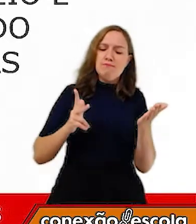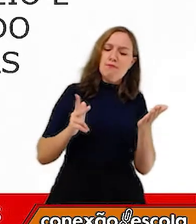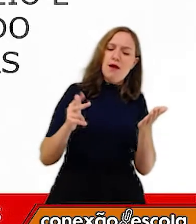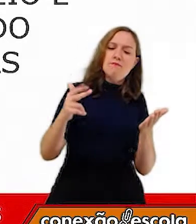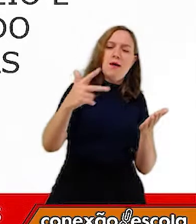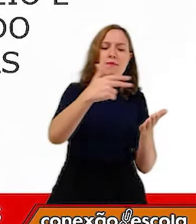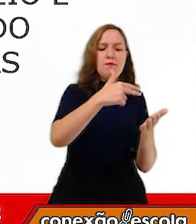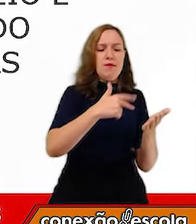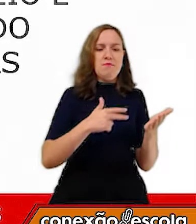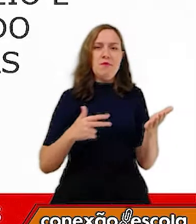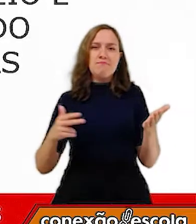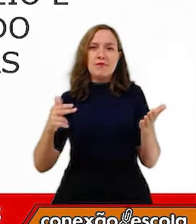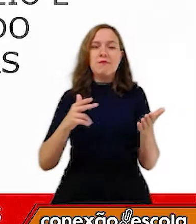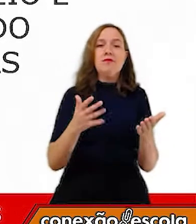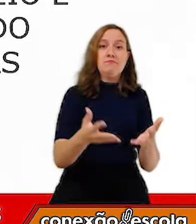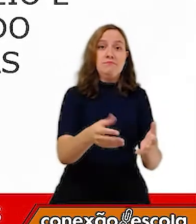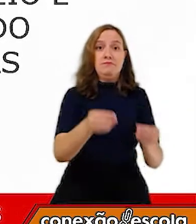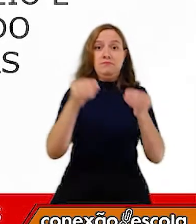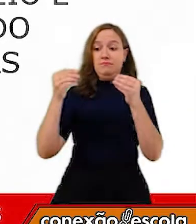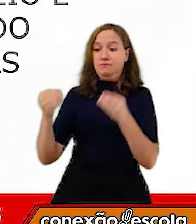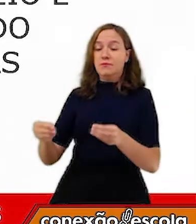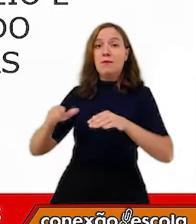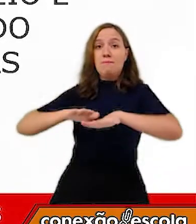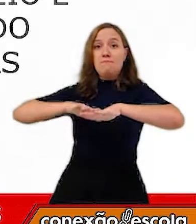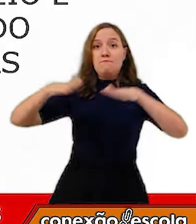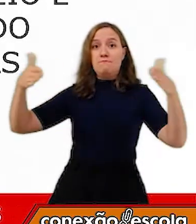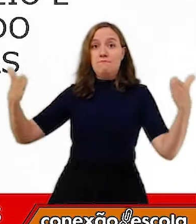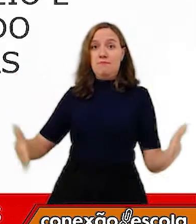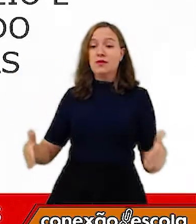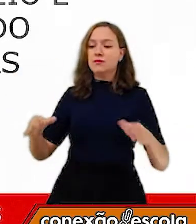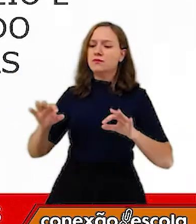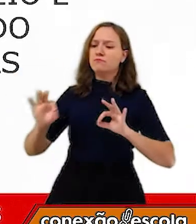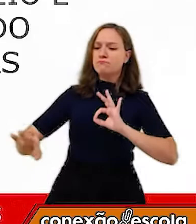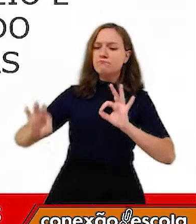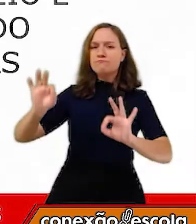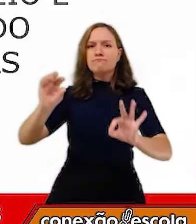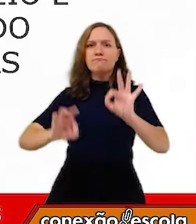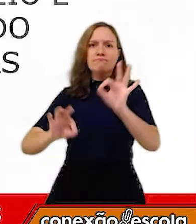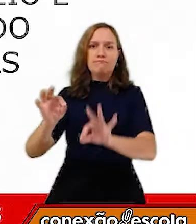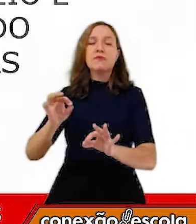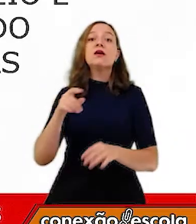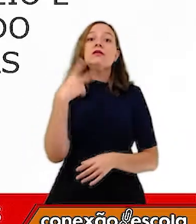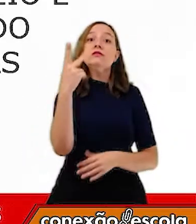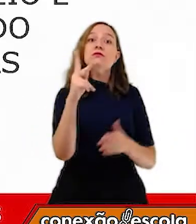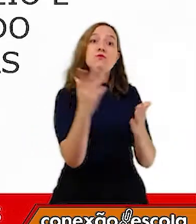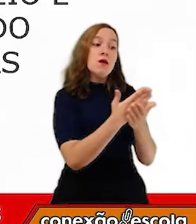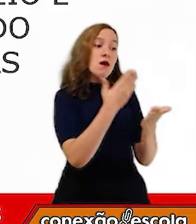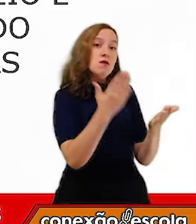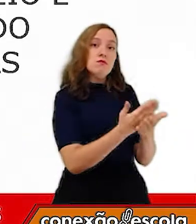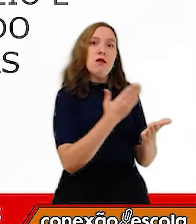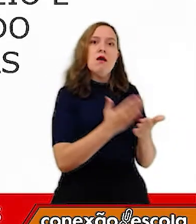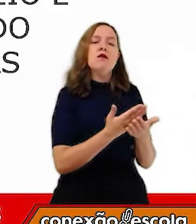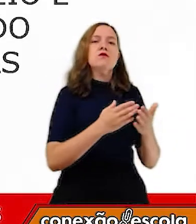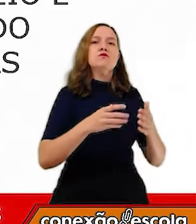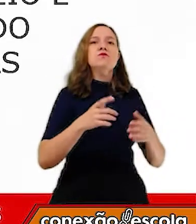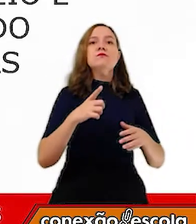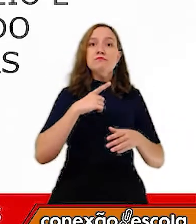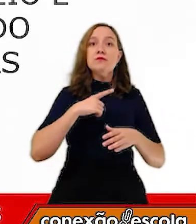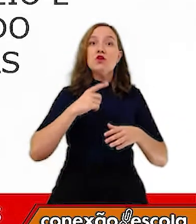colocar sobre a mesa. Aí divida a folha do seu caderno. Pega o seu caderno,